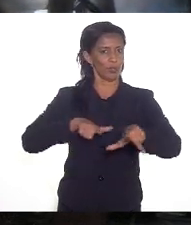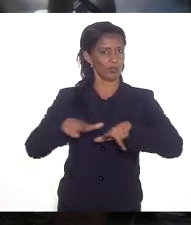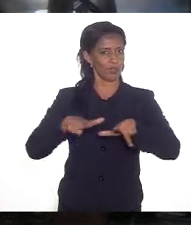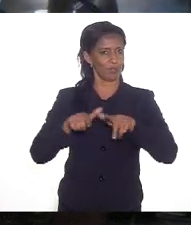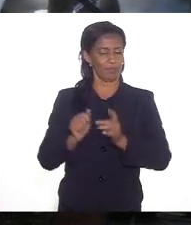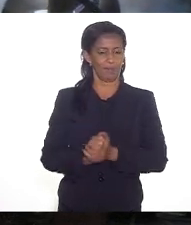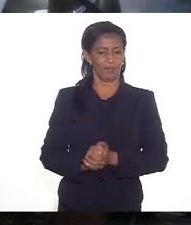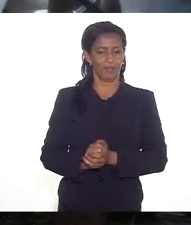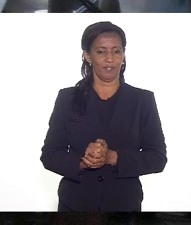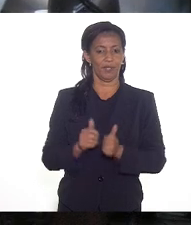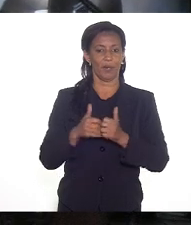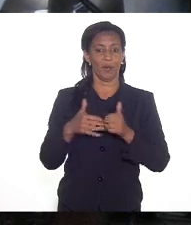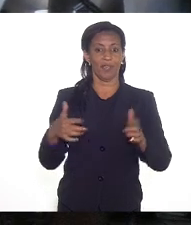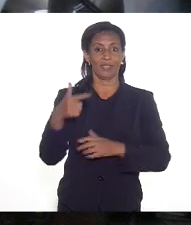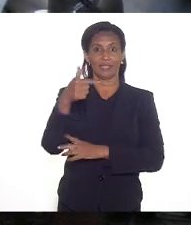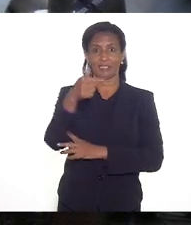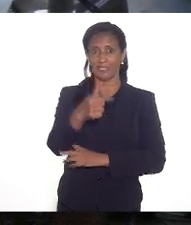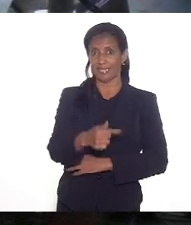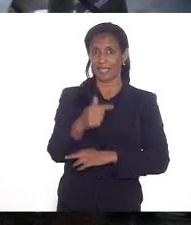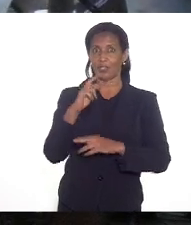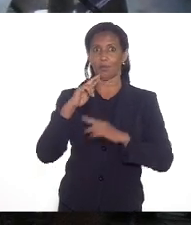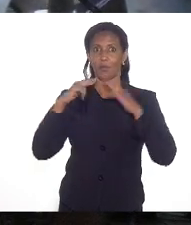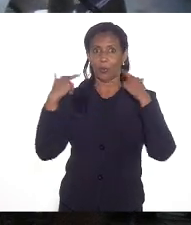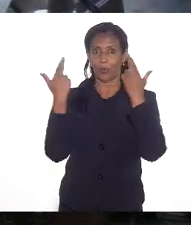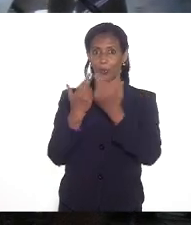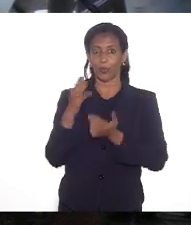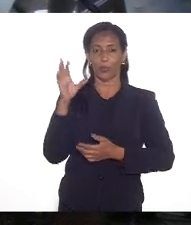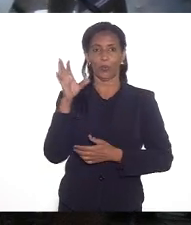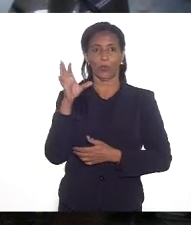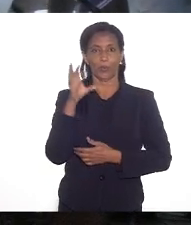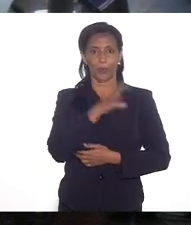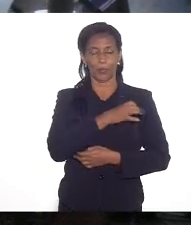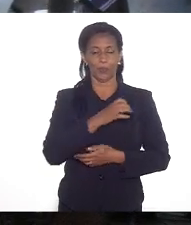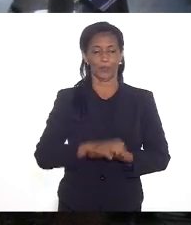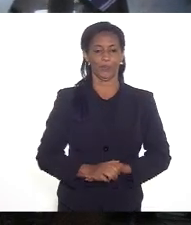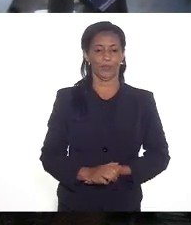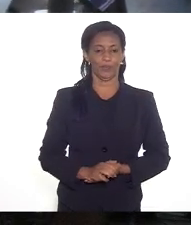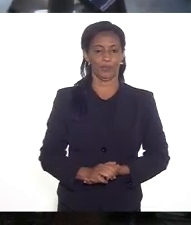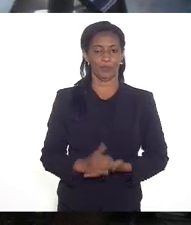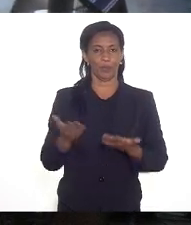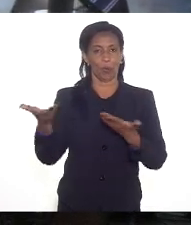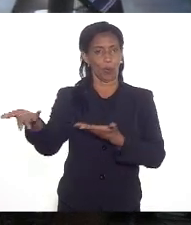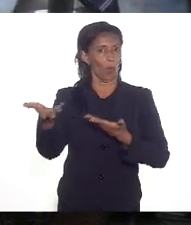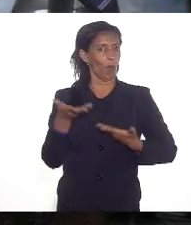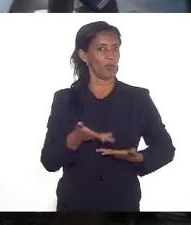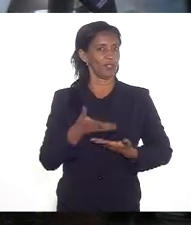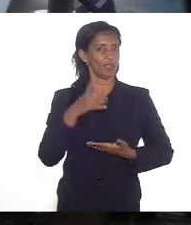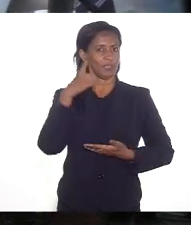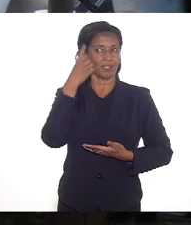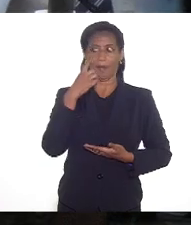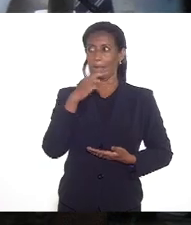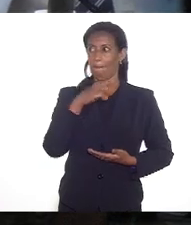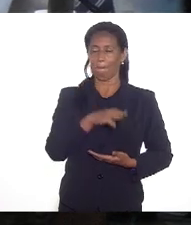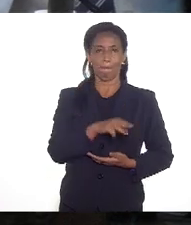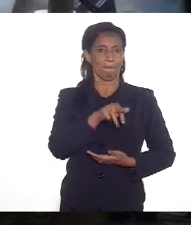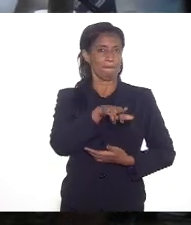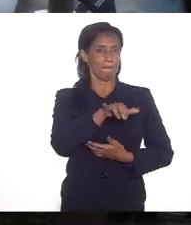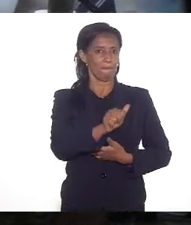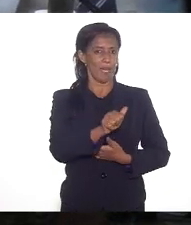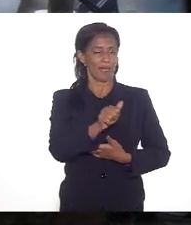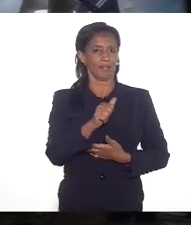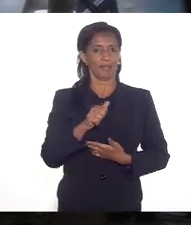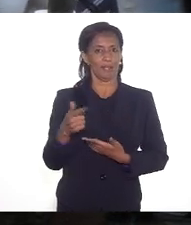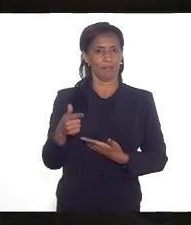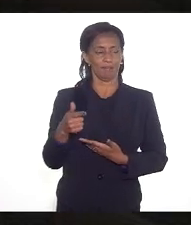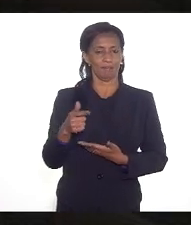trabalhos está aberto a sétima sessão ordinária do dia desde já convido a deputada Martha Rocha fazer a leitura